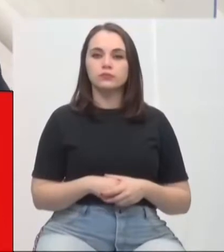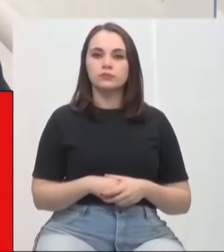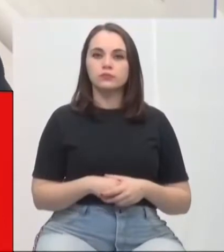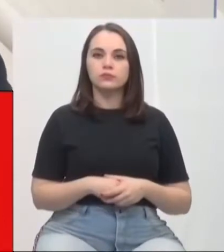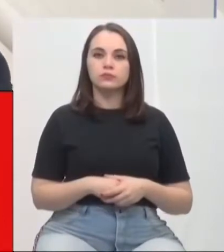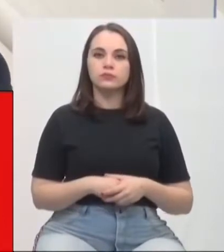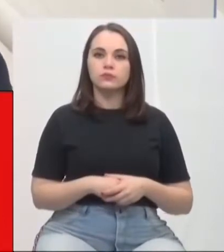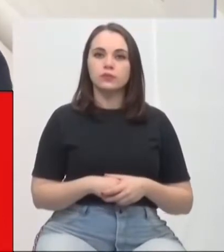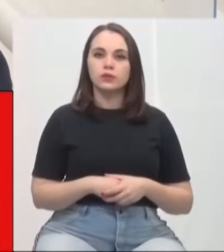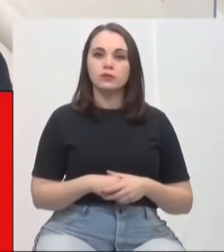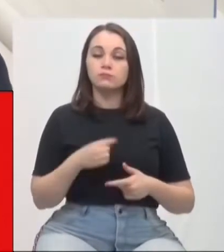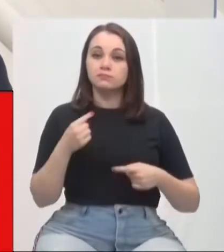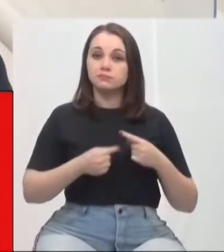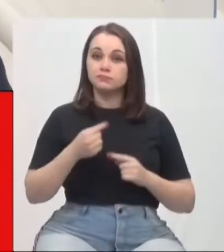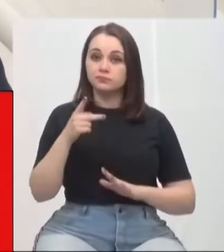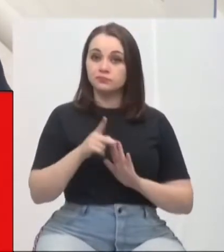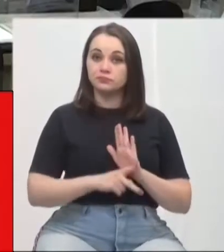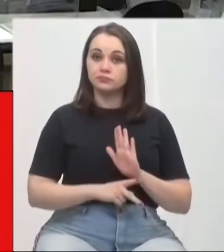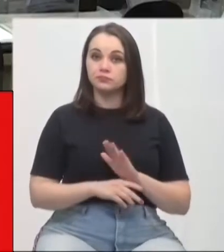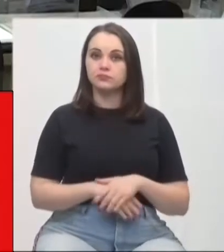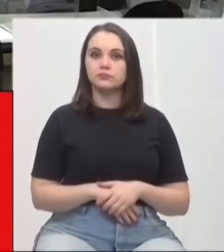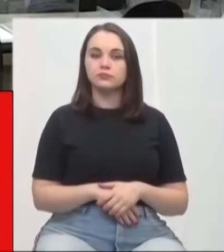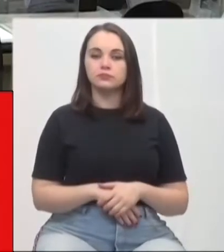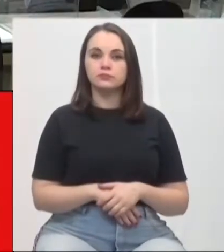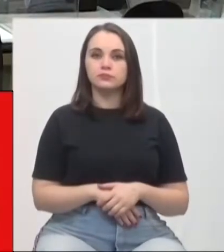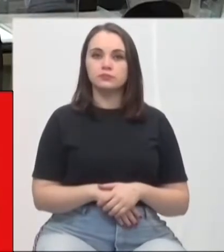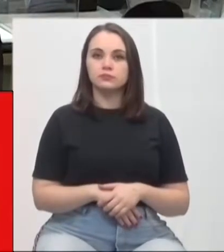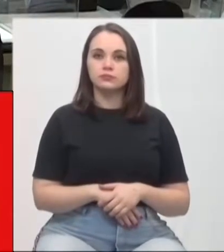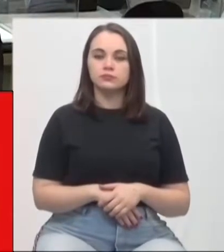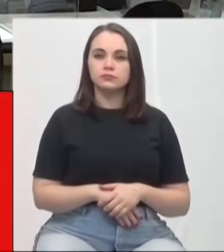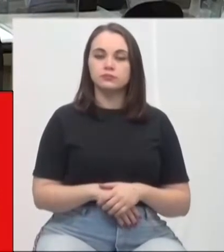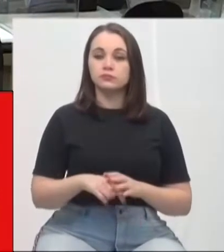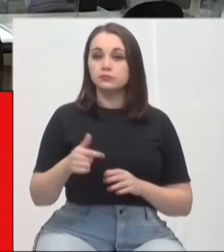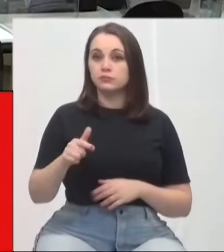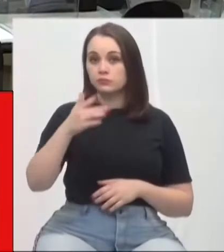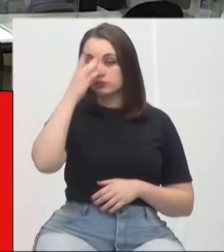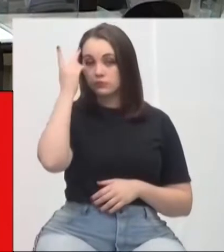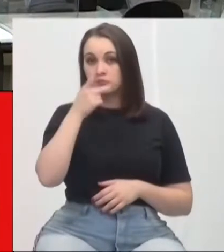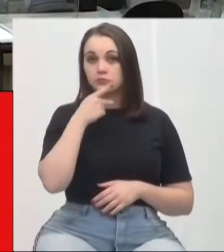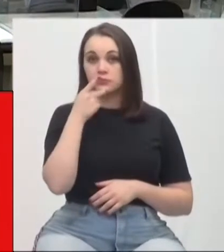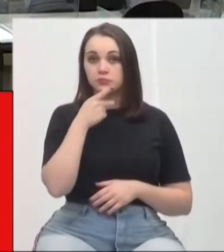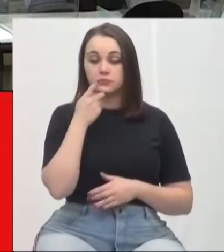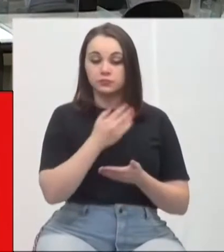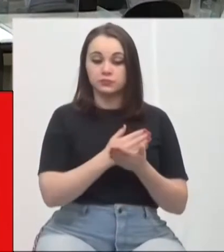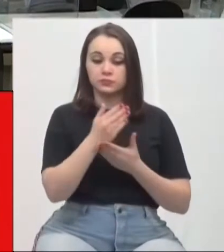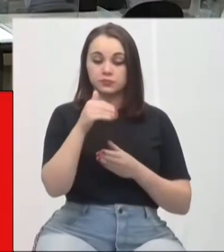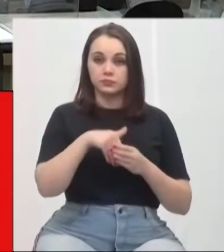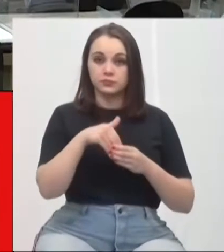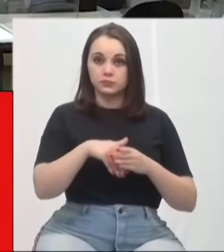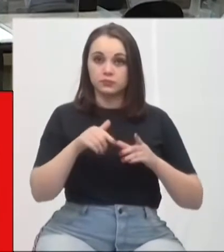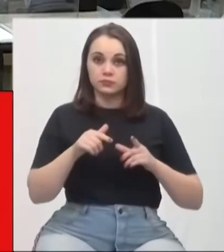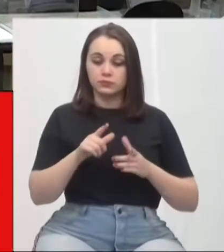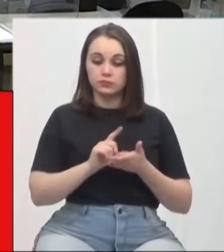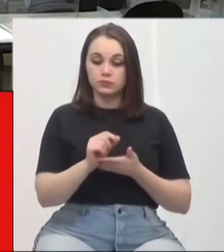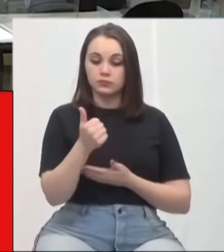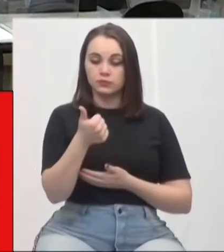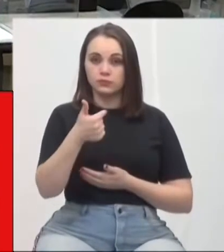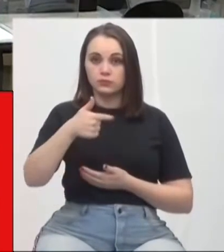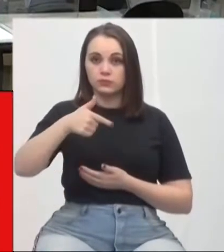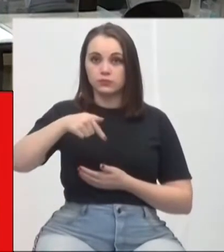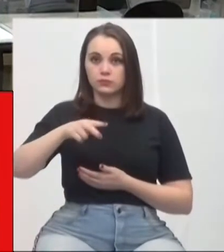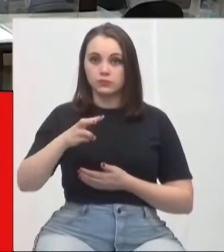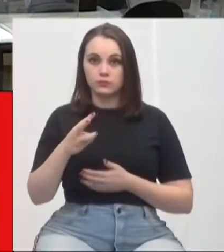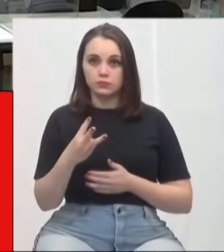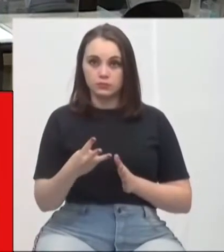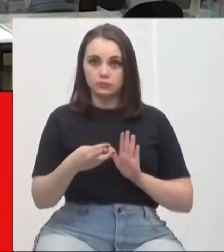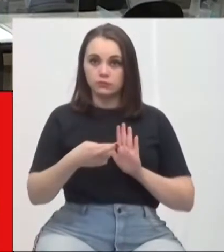em plenário. Em discussão, o projeto? Não havendo quem queira discutir, está em votação. Artigo 173, presente e não